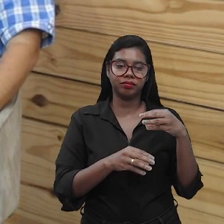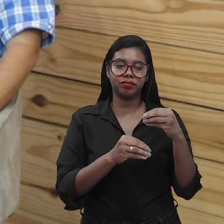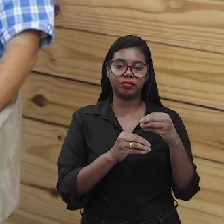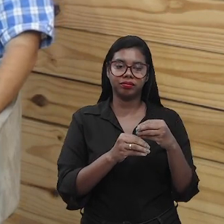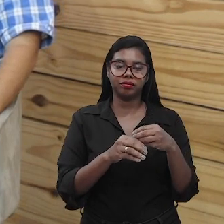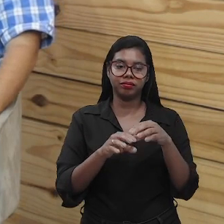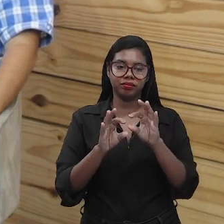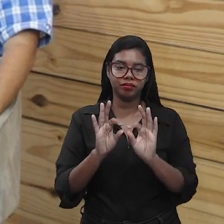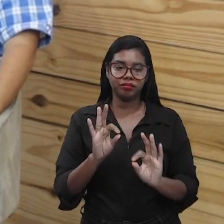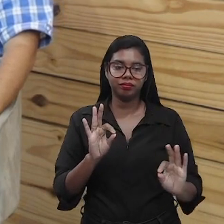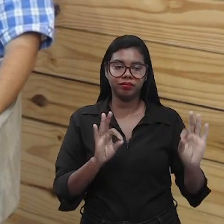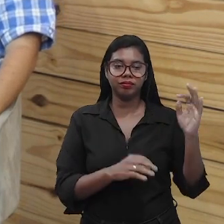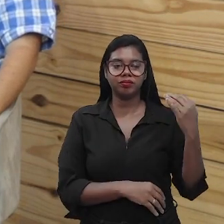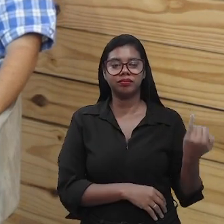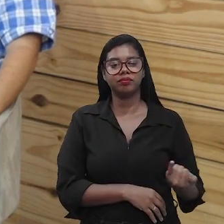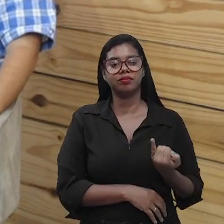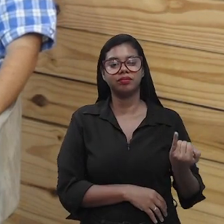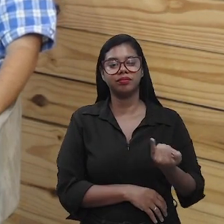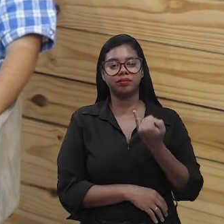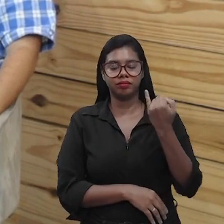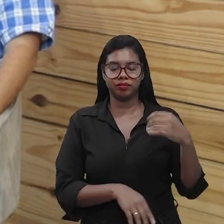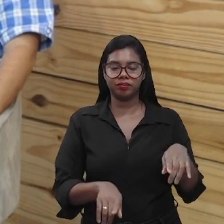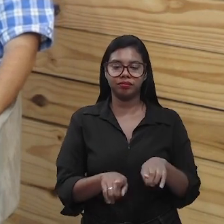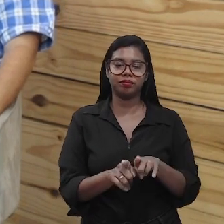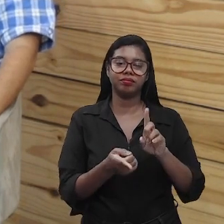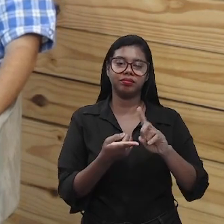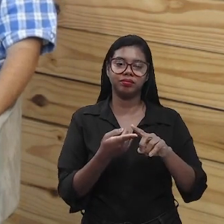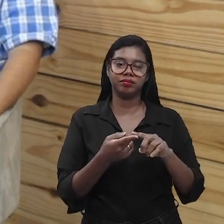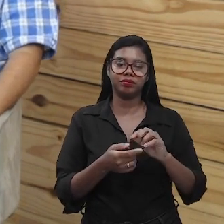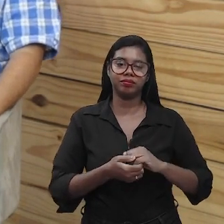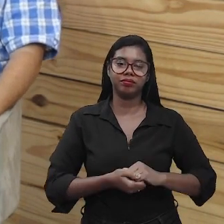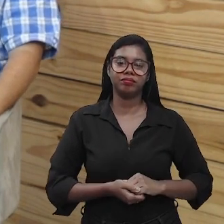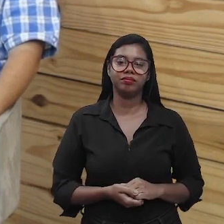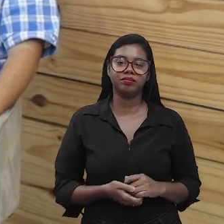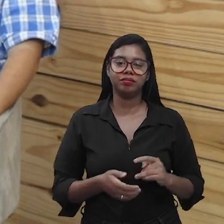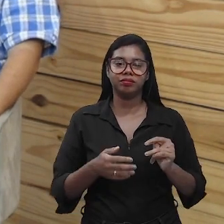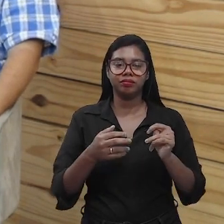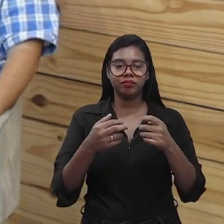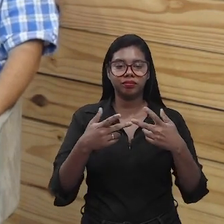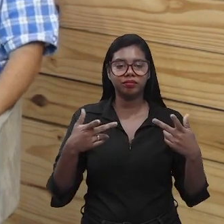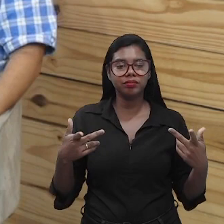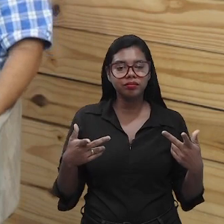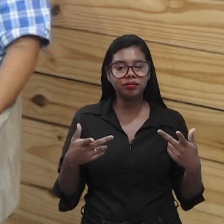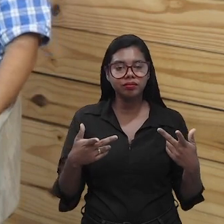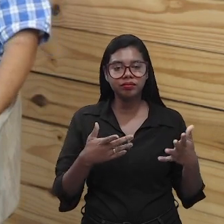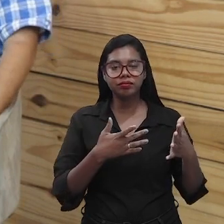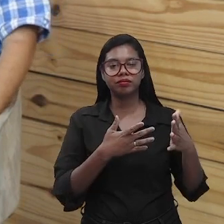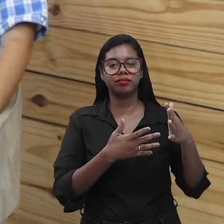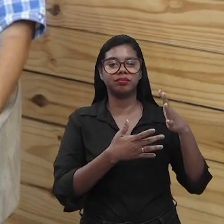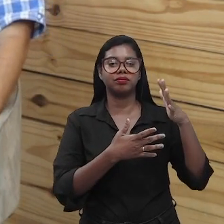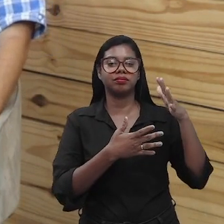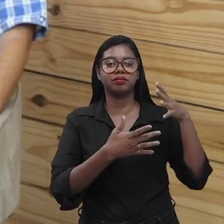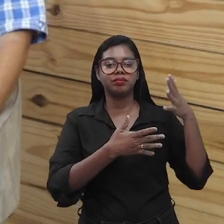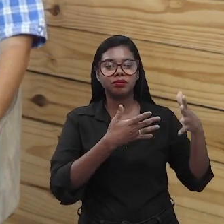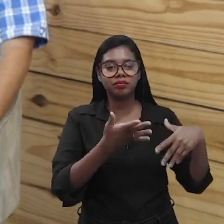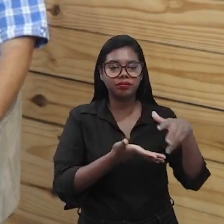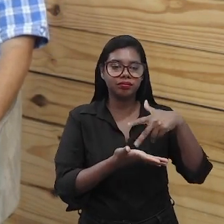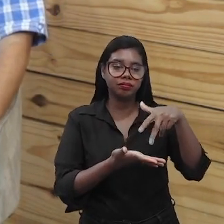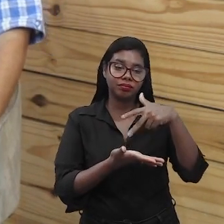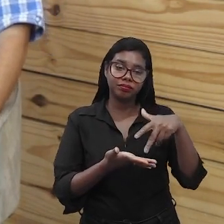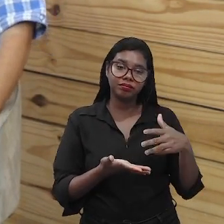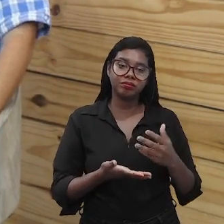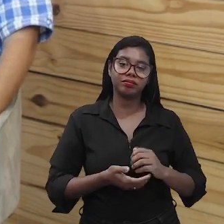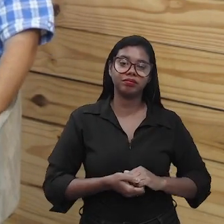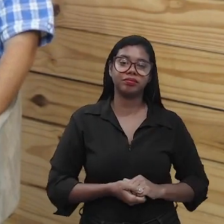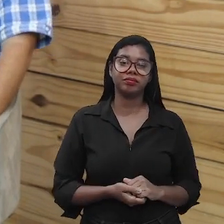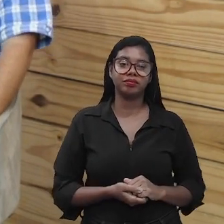você ter uma linha editorial, que tipo de coisa você vai falar? Você vai dar dicas? Você vai fazer dancinha, né? Quem vai querer fazer dancinha? Eu não vou fazer